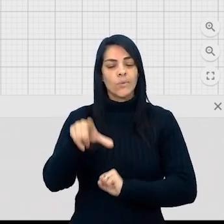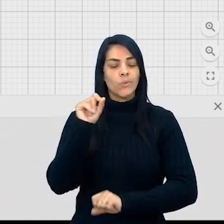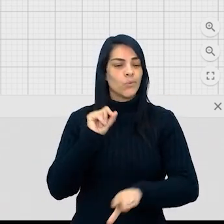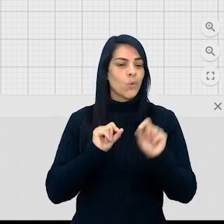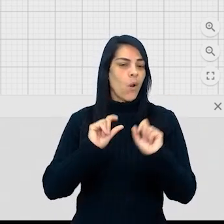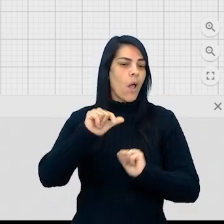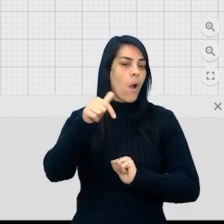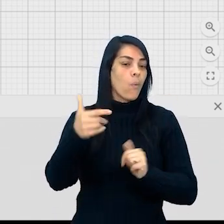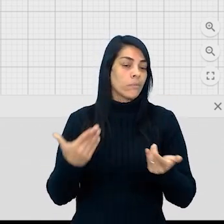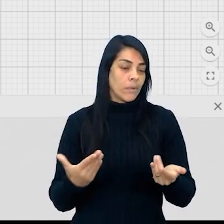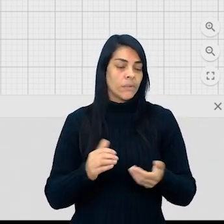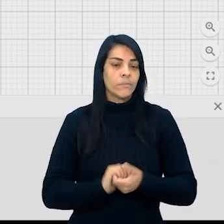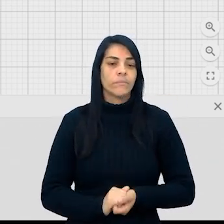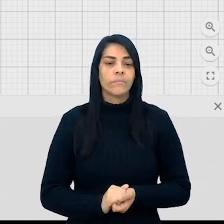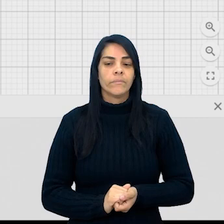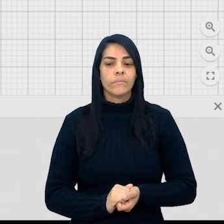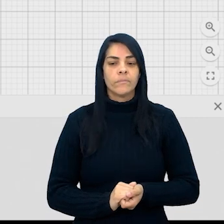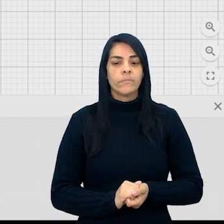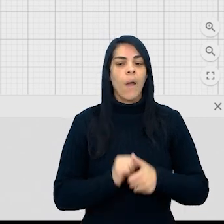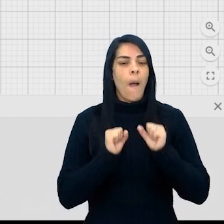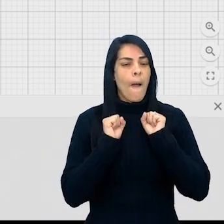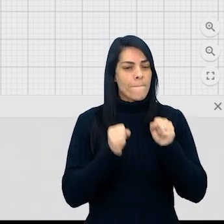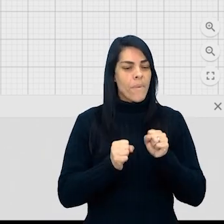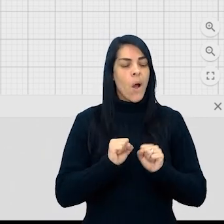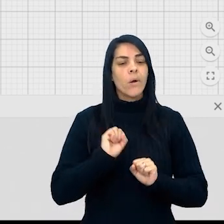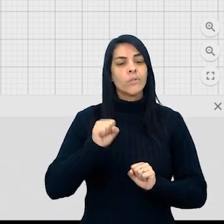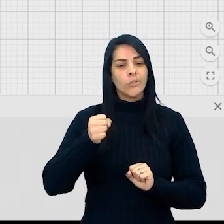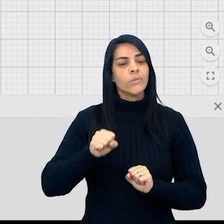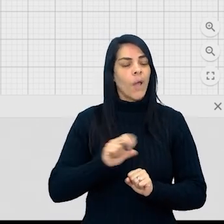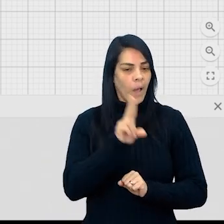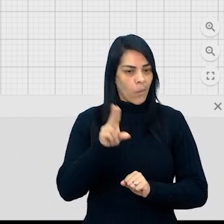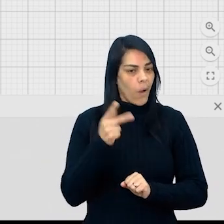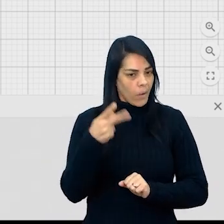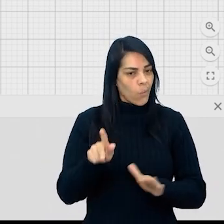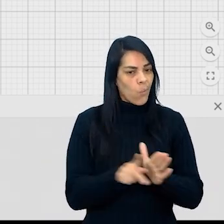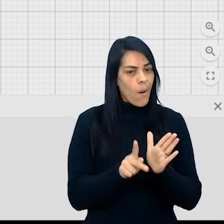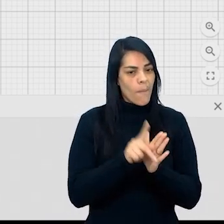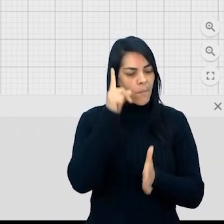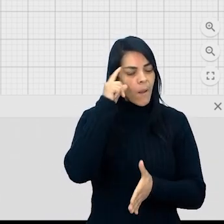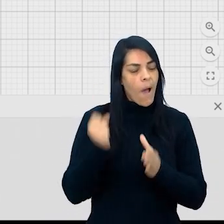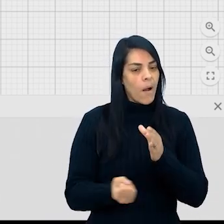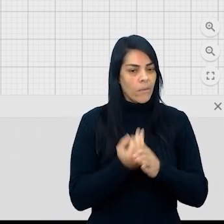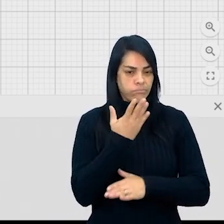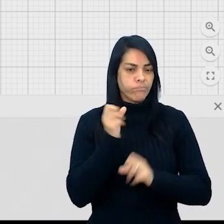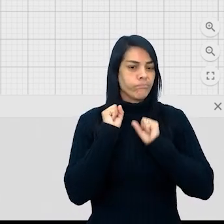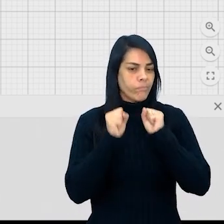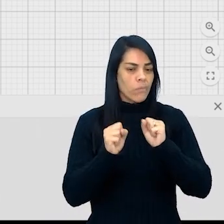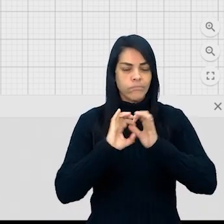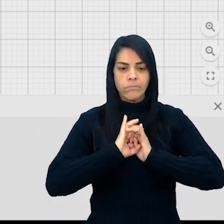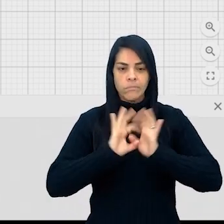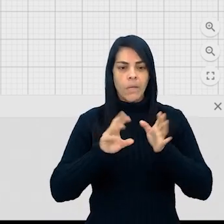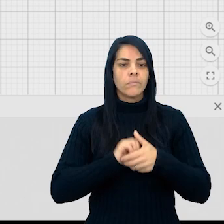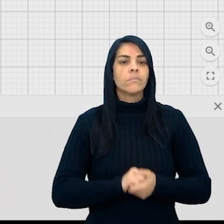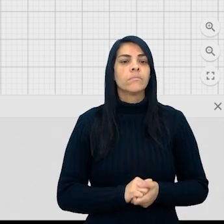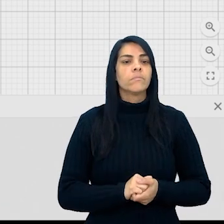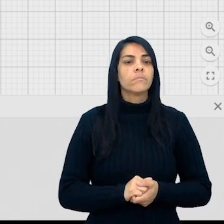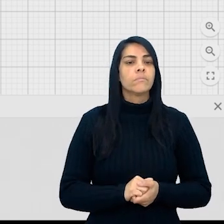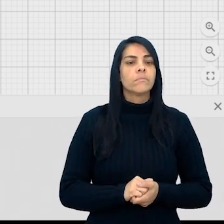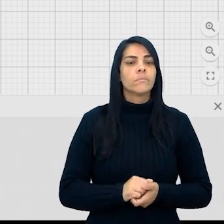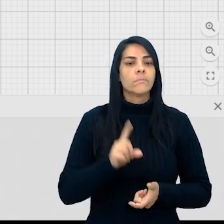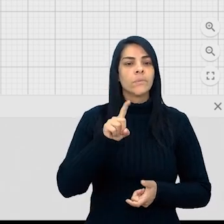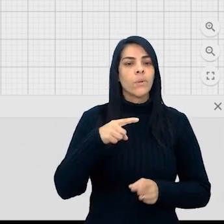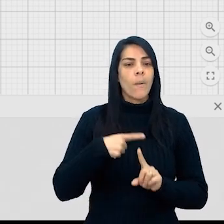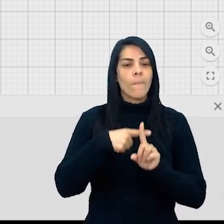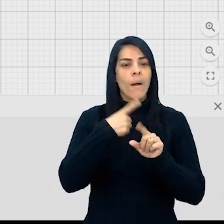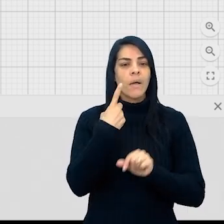escolha outras, né? Ele pode usar a sua criatividade. Então é 5x mais 10, está aqui. E